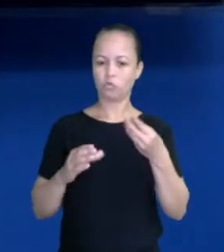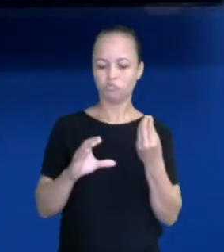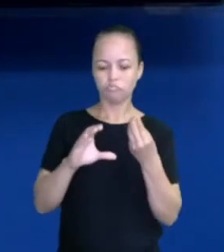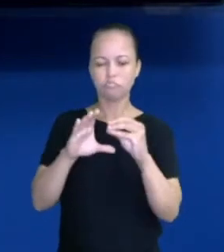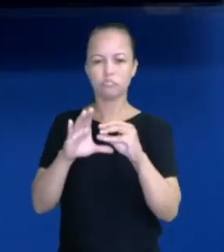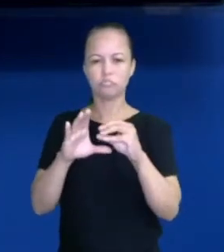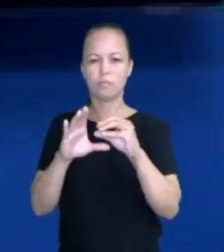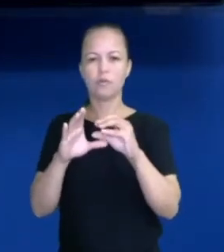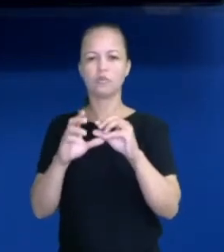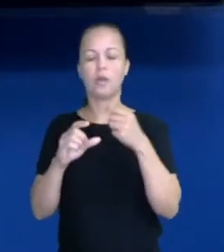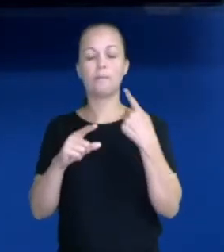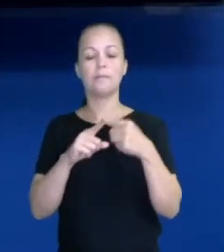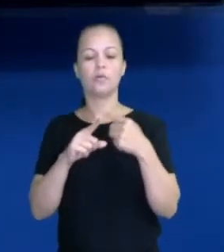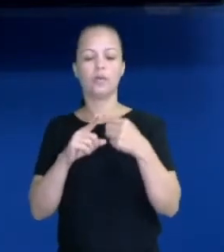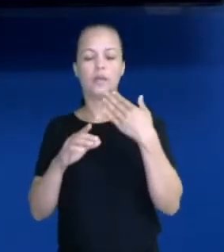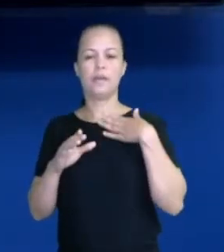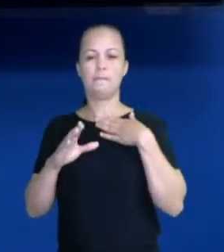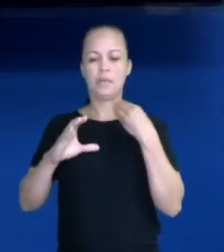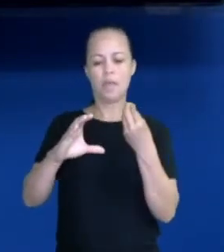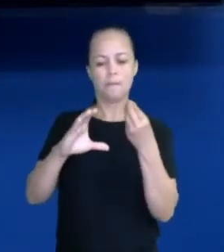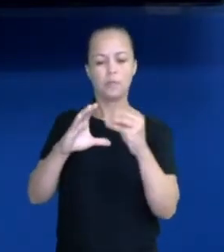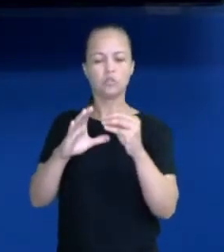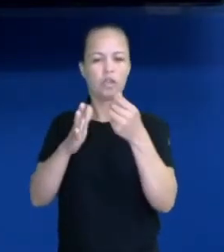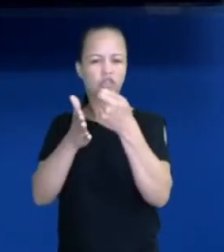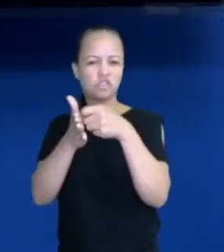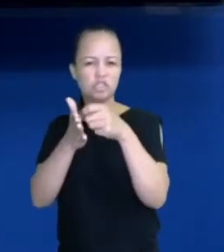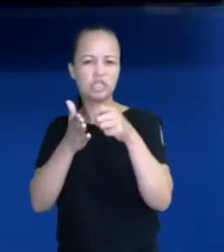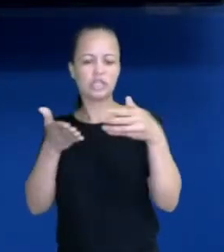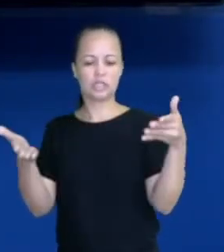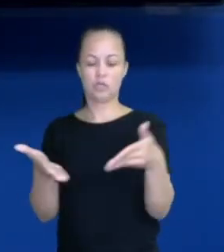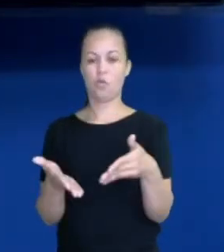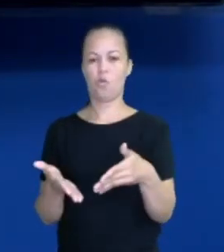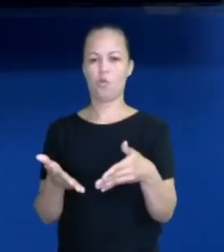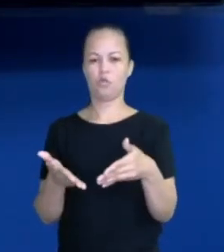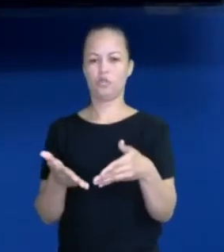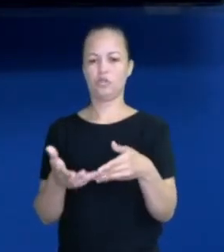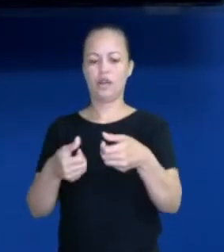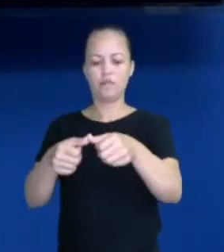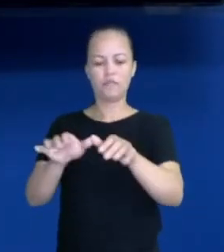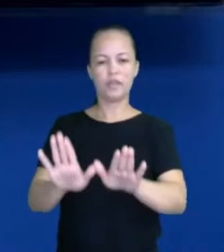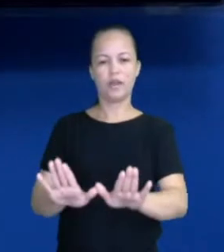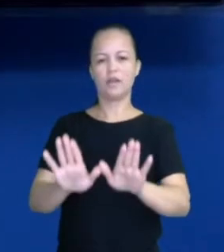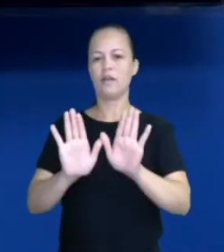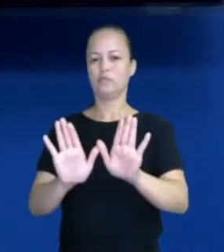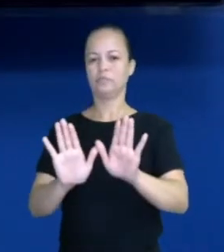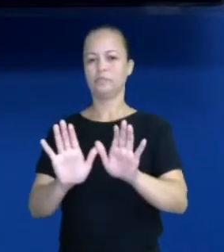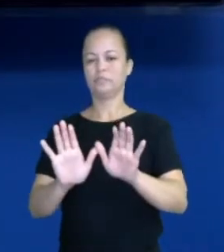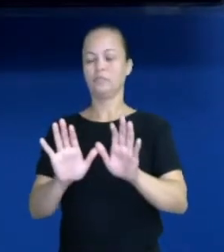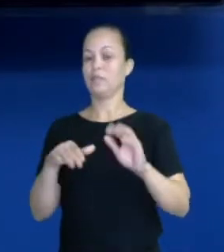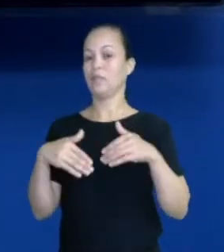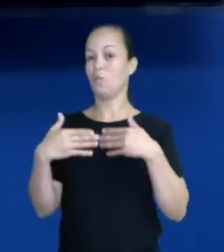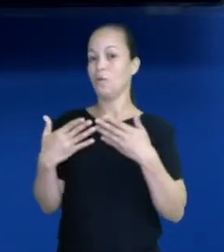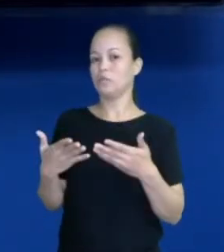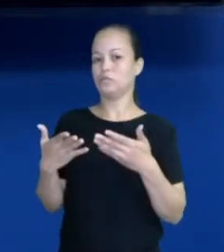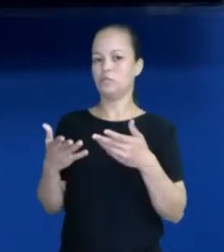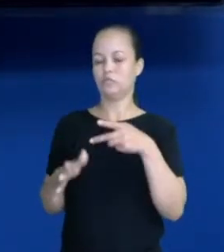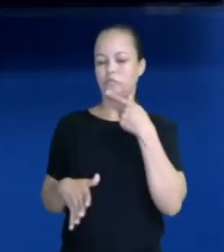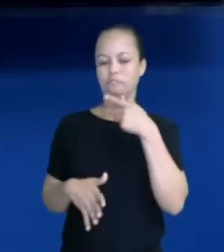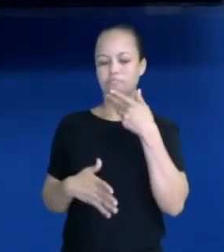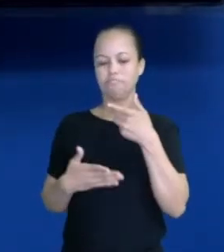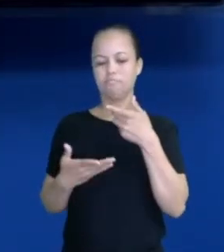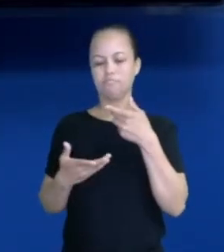postar, porque a minha postagem de hoje, a minha escrita de hoje, ela ficará. Quando a gente fala, a gente diz